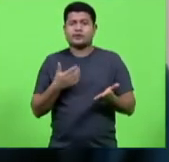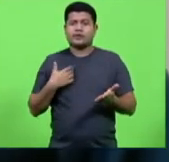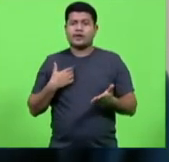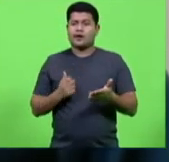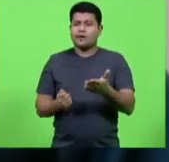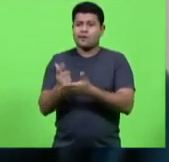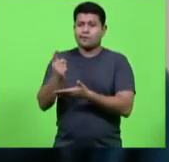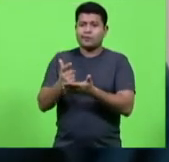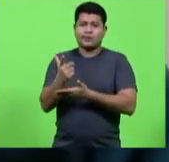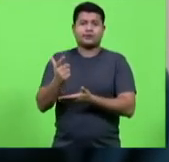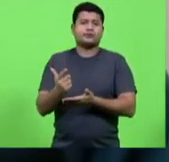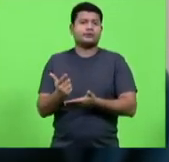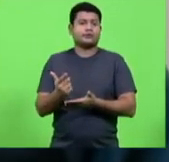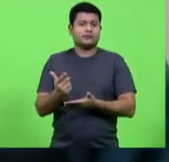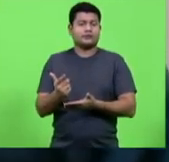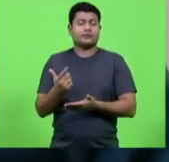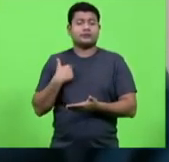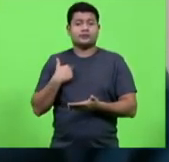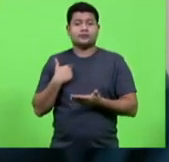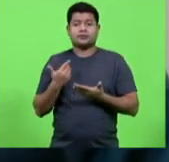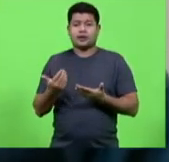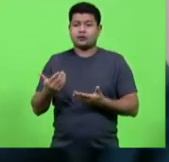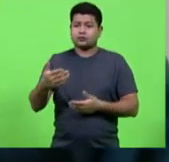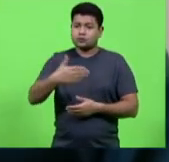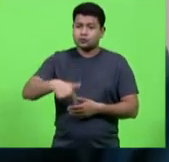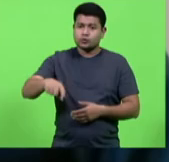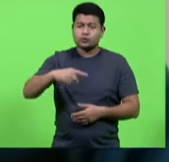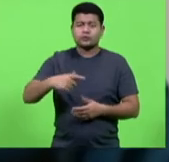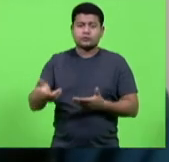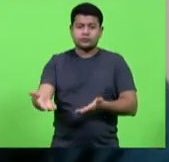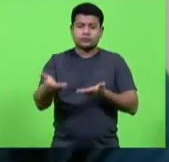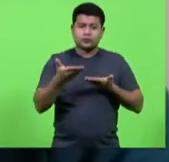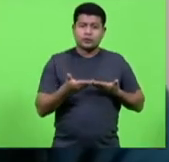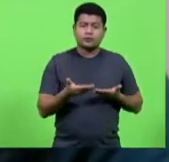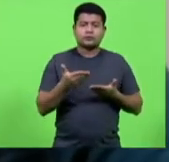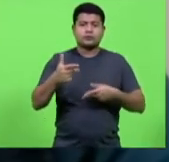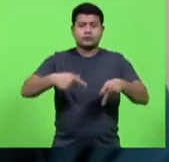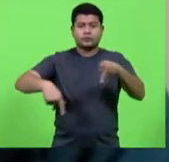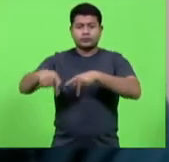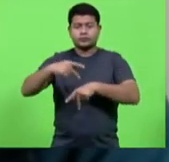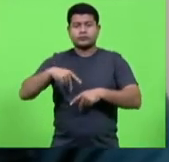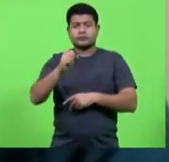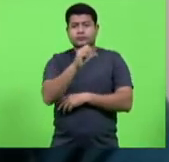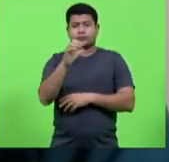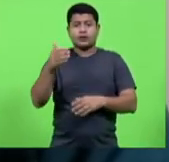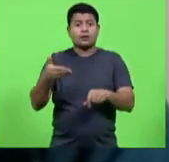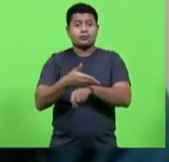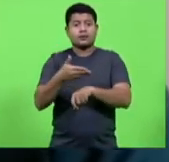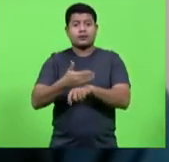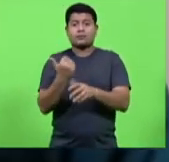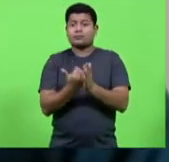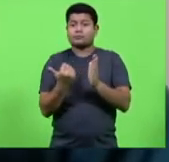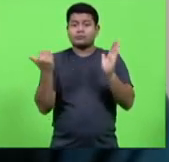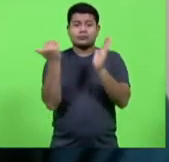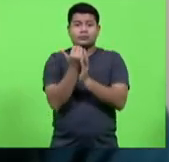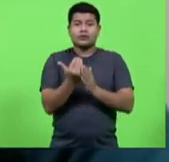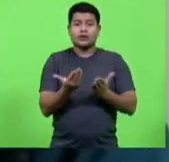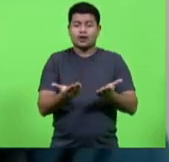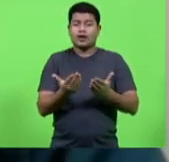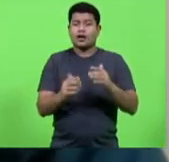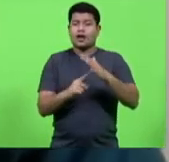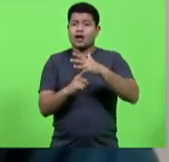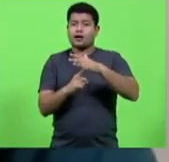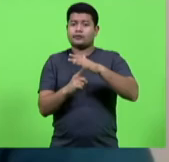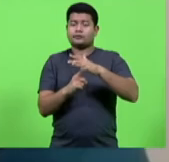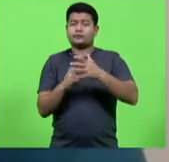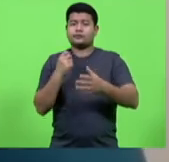esses produtos. Então fica aqui um convite ao povo catarinense participar mais desta feira deste